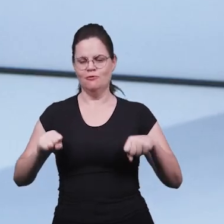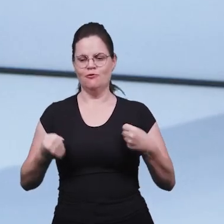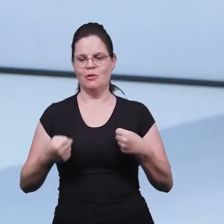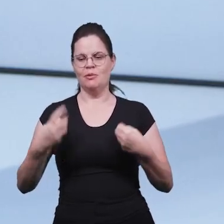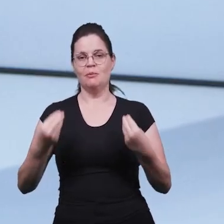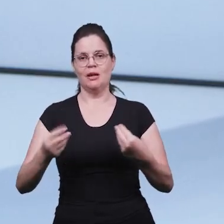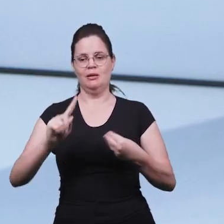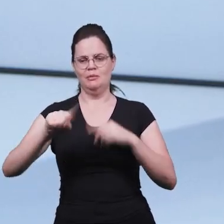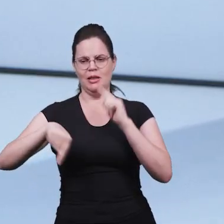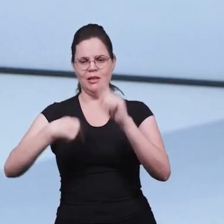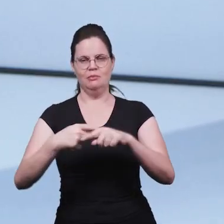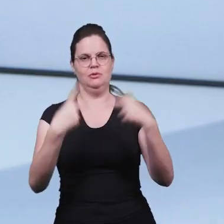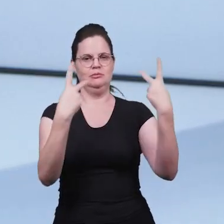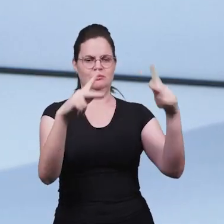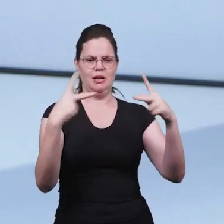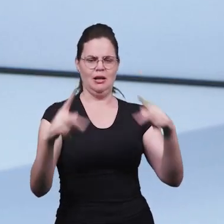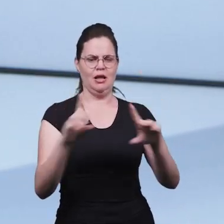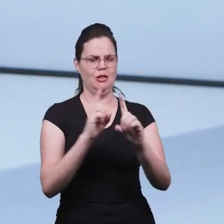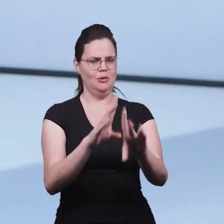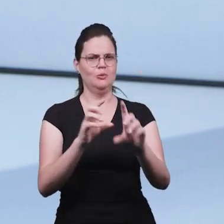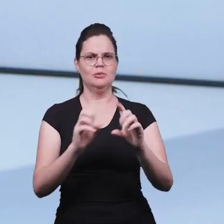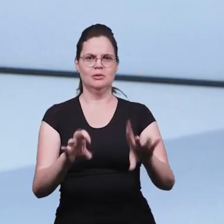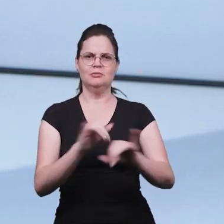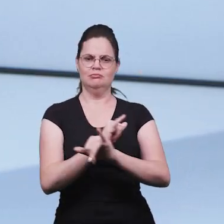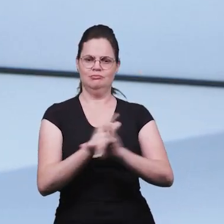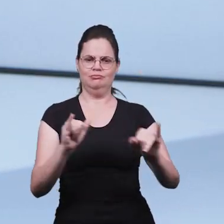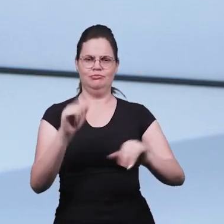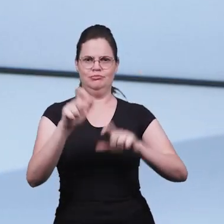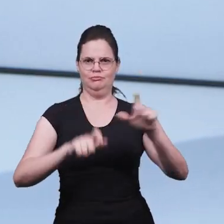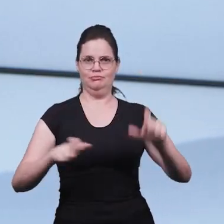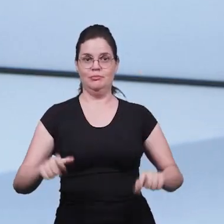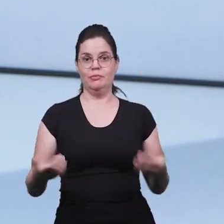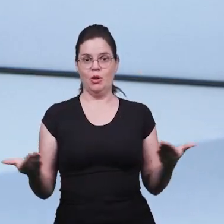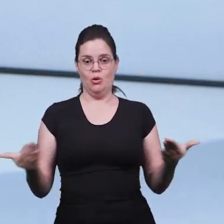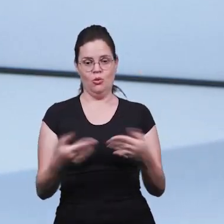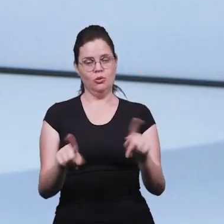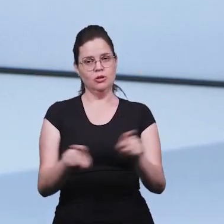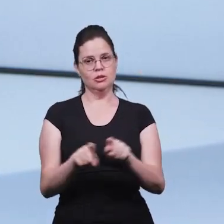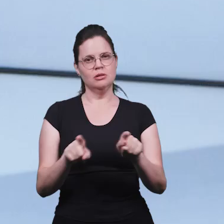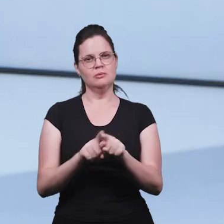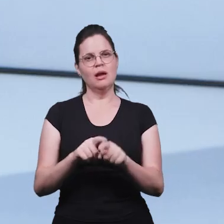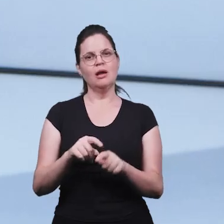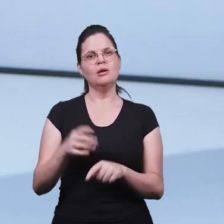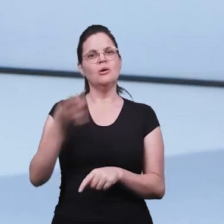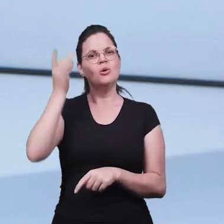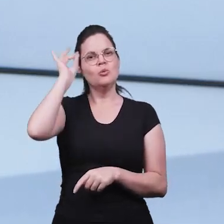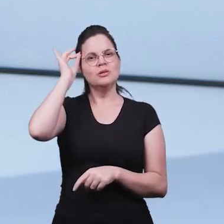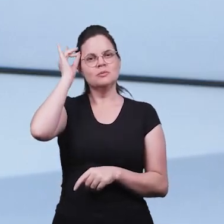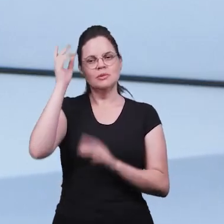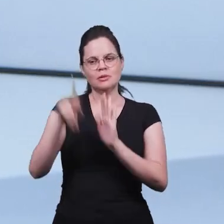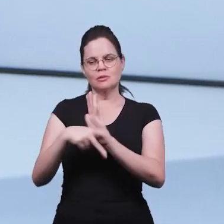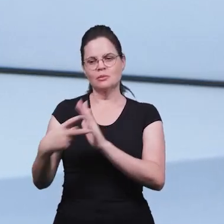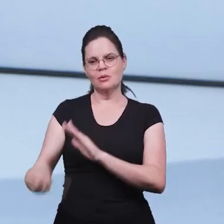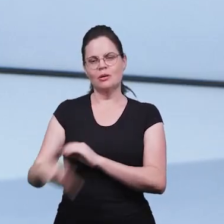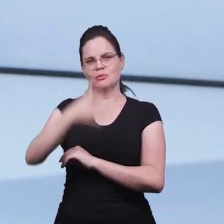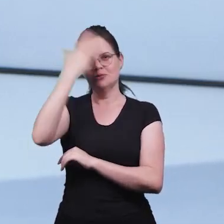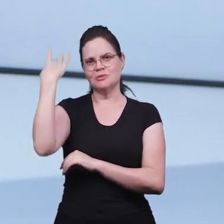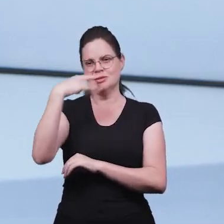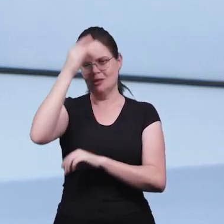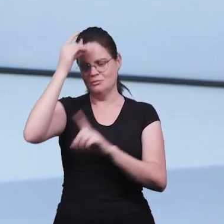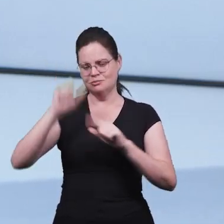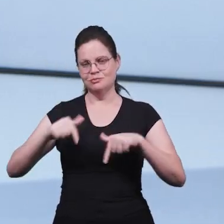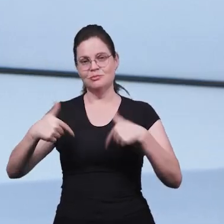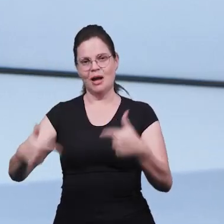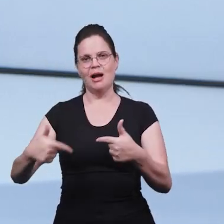palavra de Deus. E como hoje, né, o espírito de discernimento do Senhor está sobre a igreja fiel, que tem